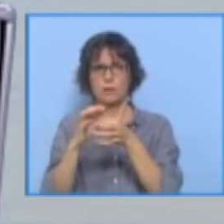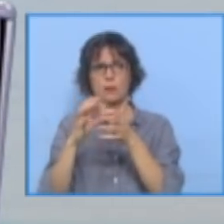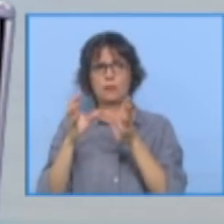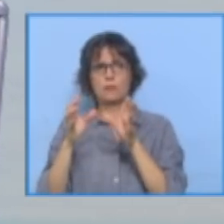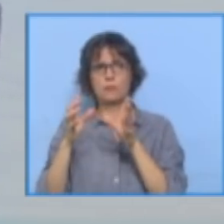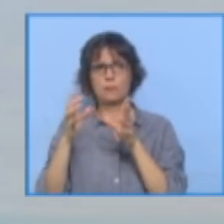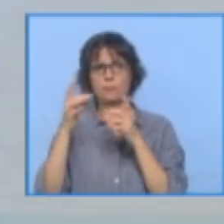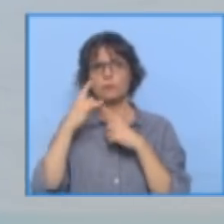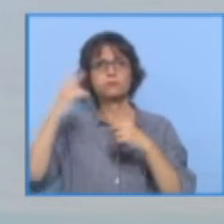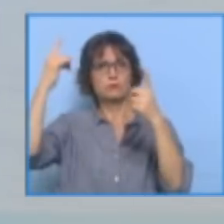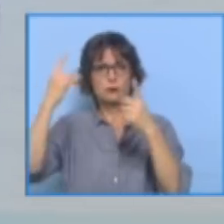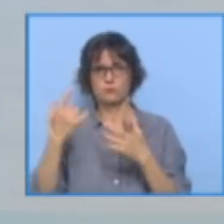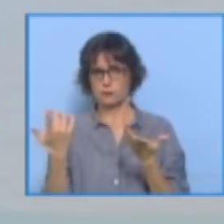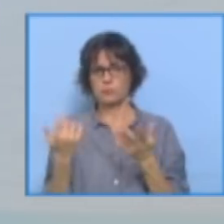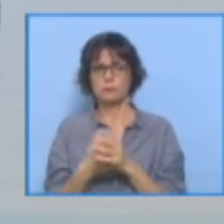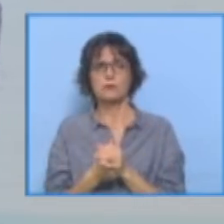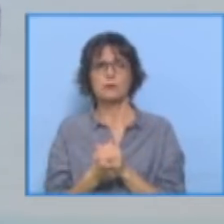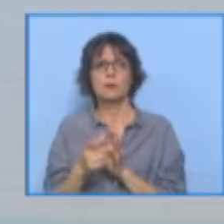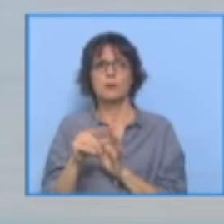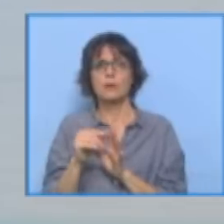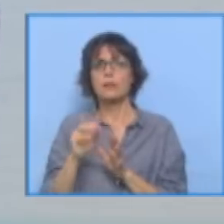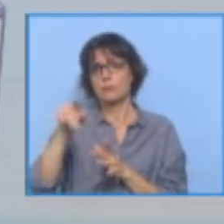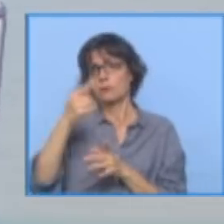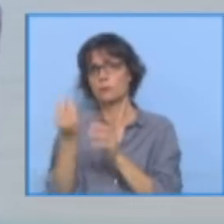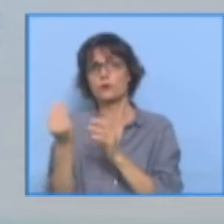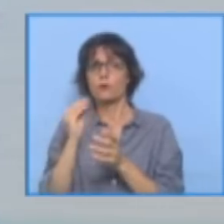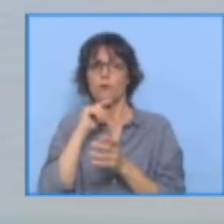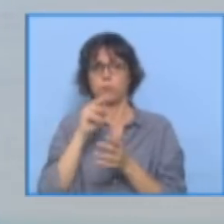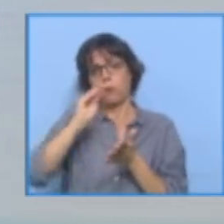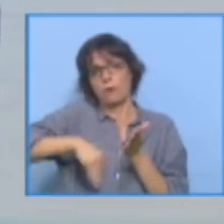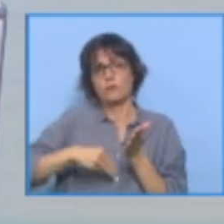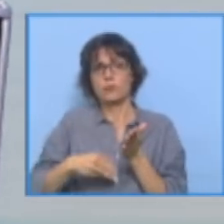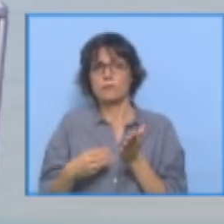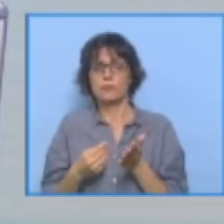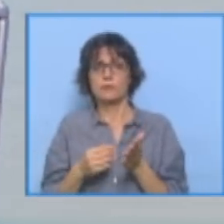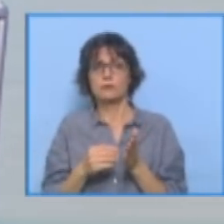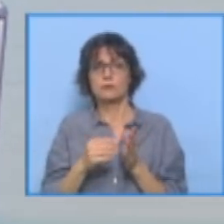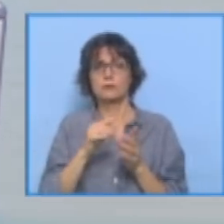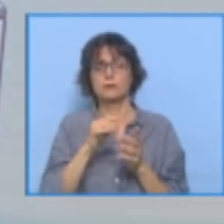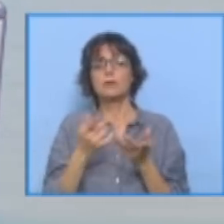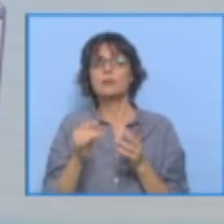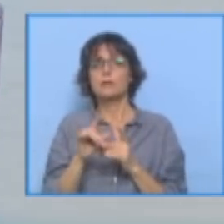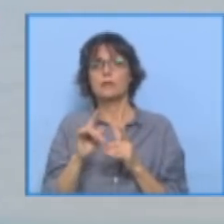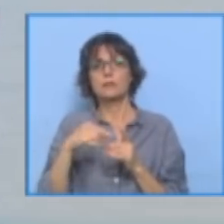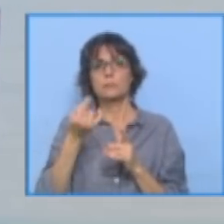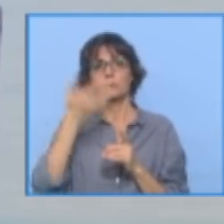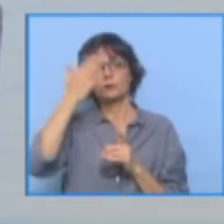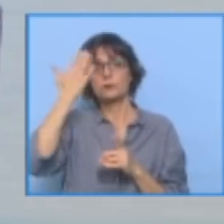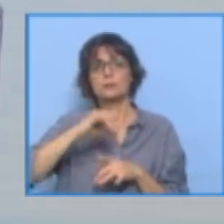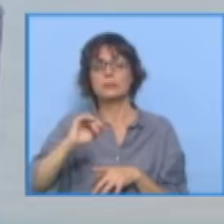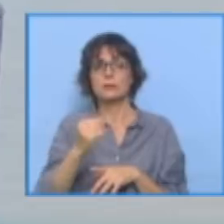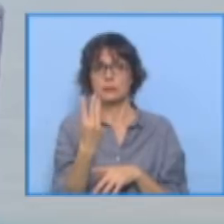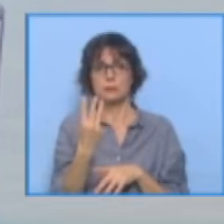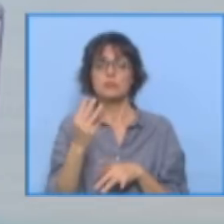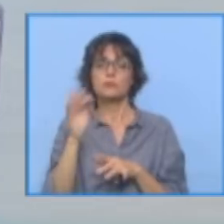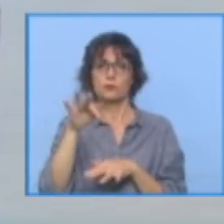segundo aquilo que são as suas qualificações, não sei, aquilo que eles acham mais interessante. E pronto, depois são estes 3 dias e no final tem um concerto,